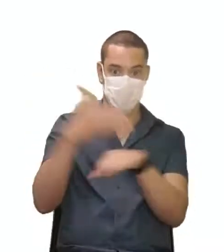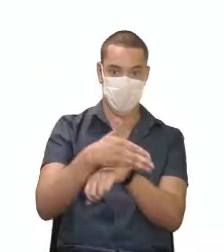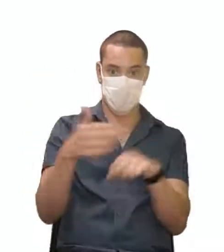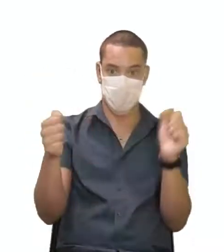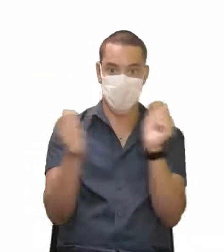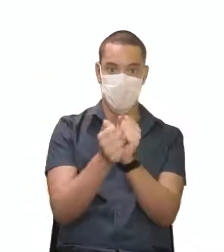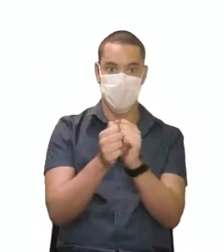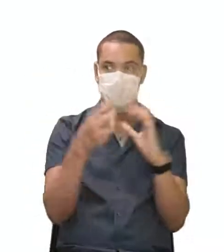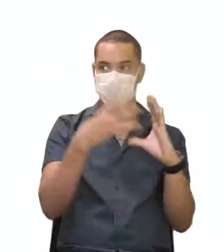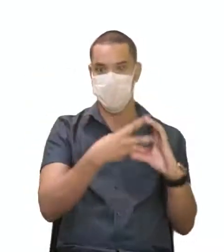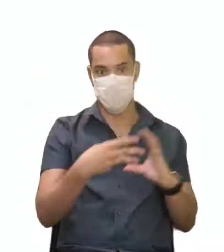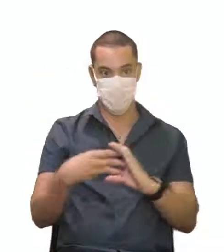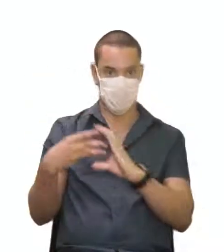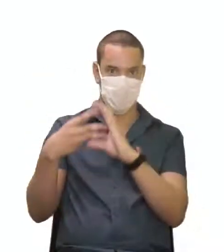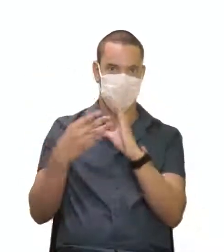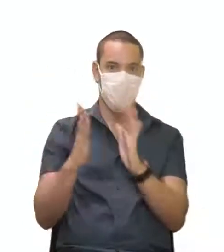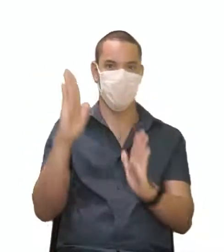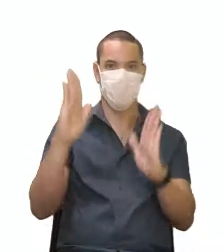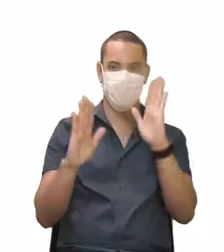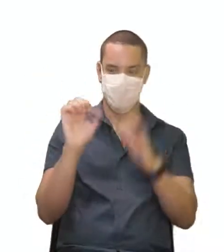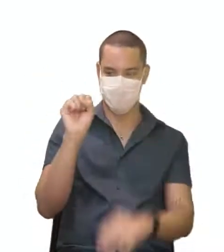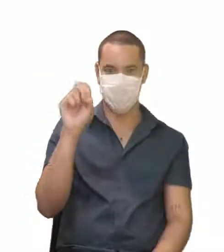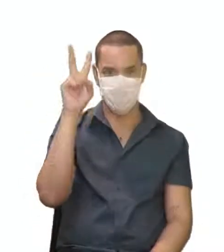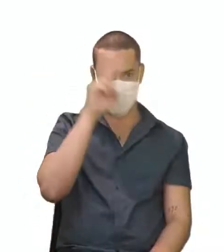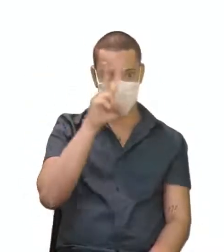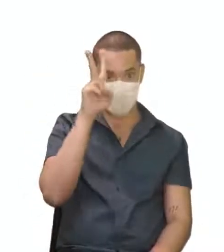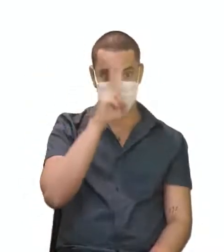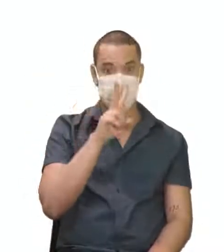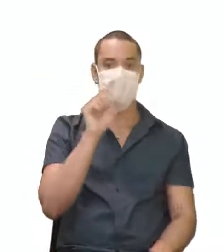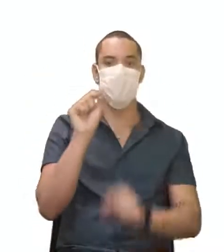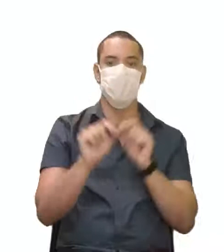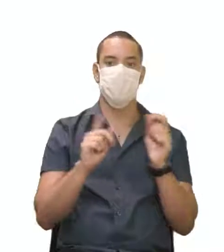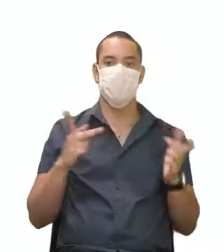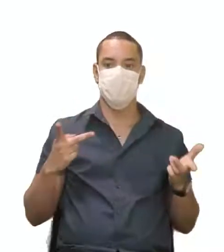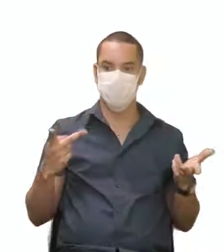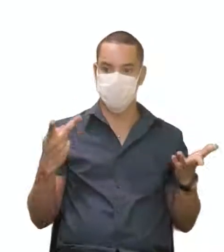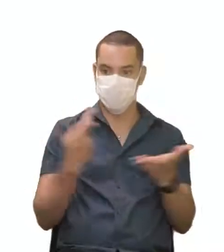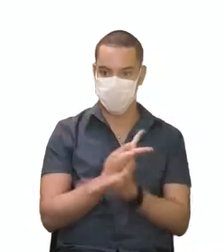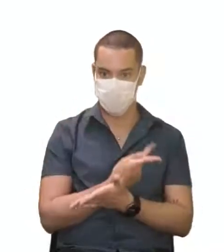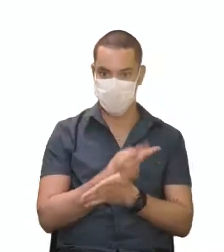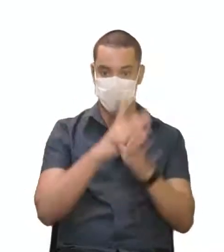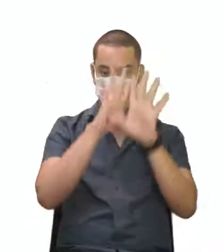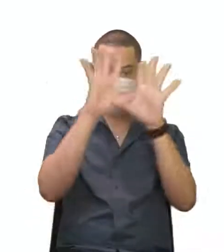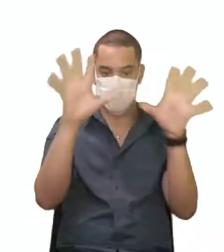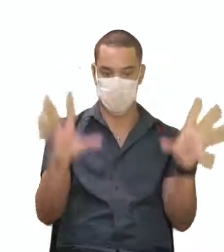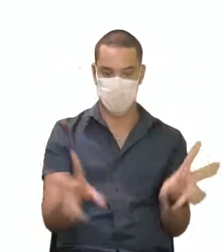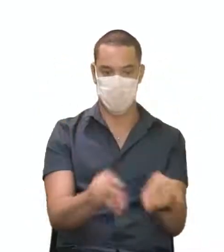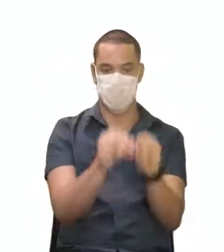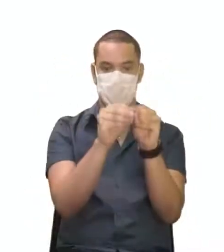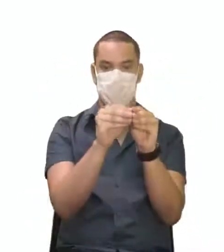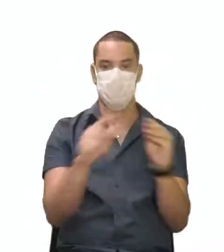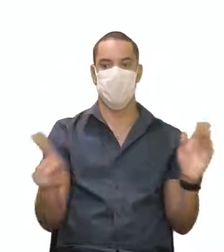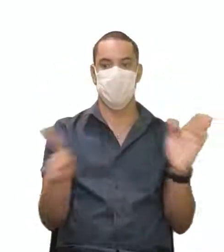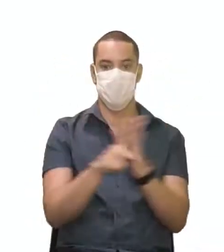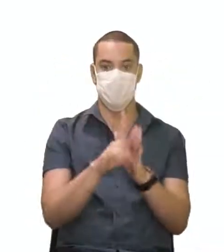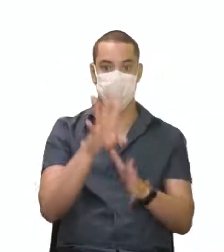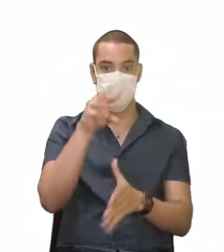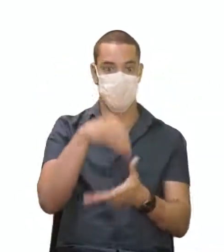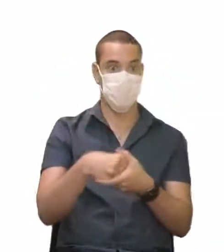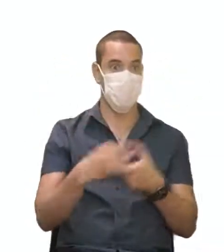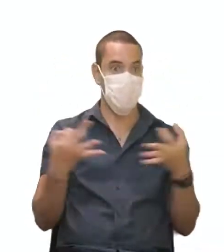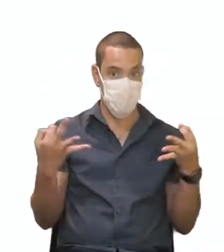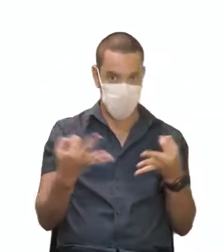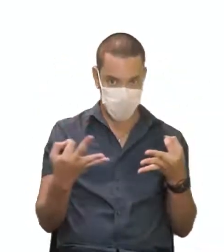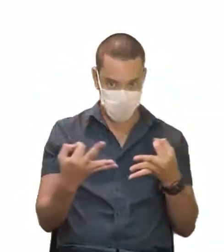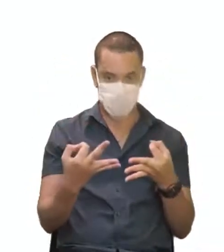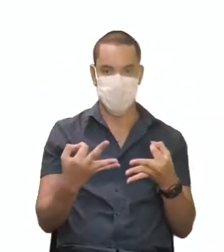divisão celular na fase S, não foi? Ok, aí ele aconteceu, tem um condensamento na prófase, perfeito.